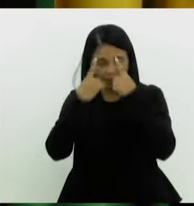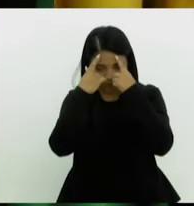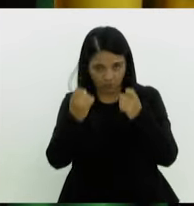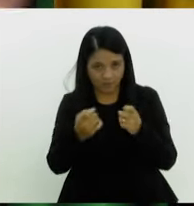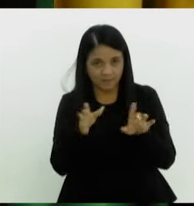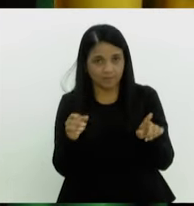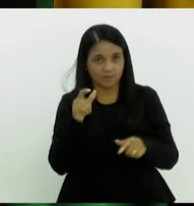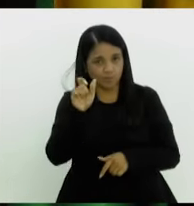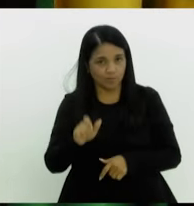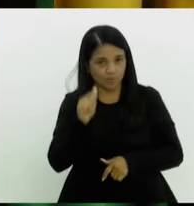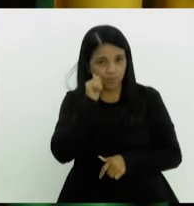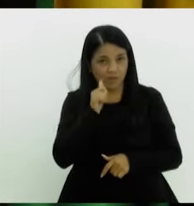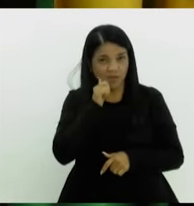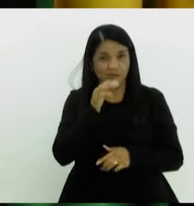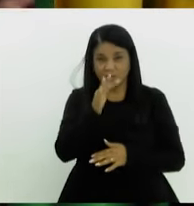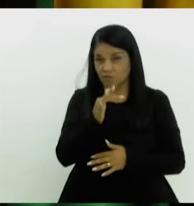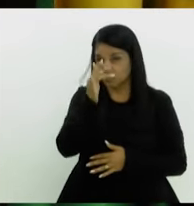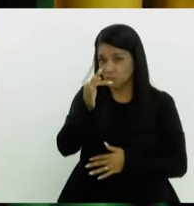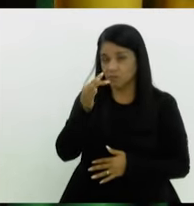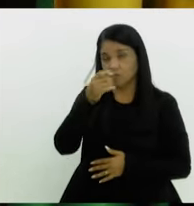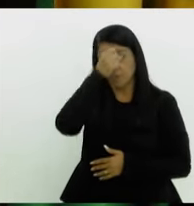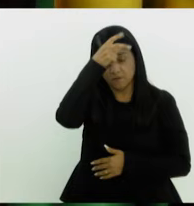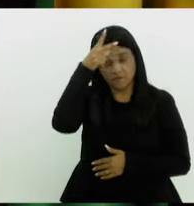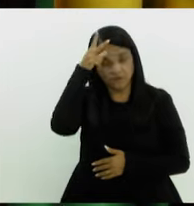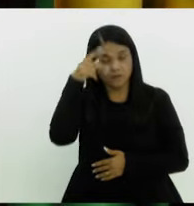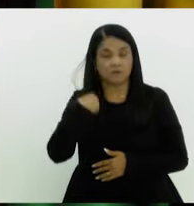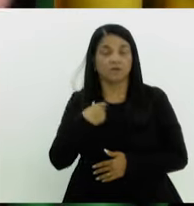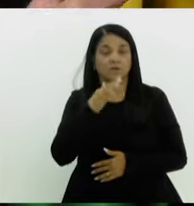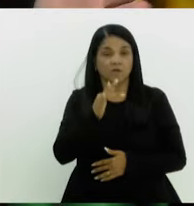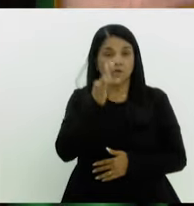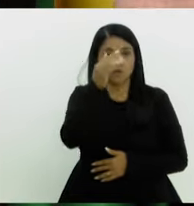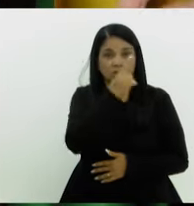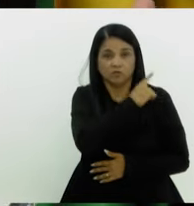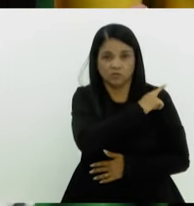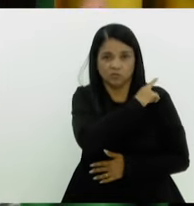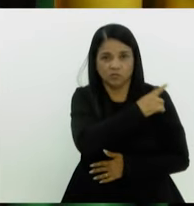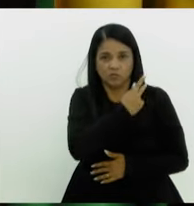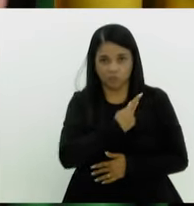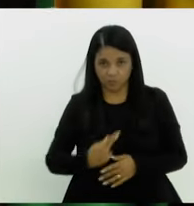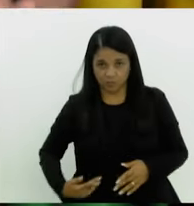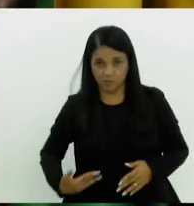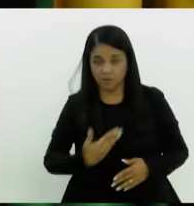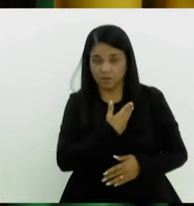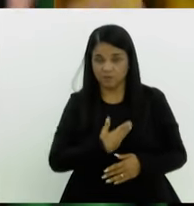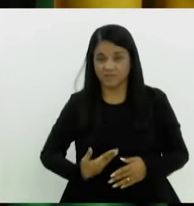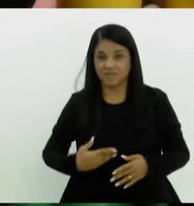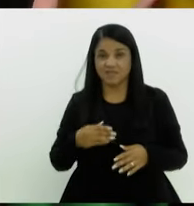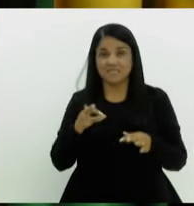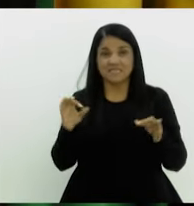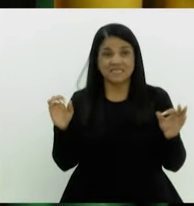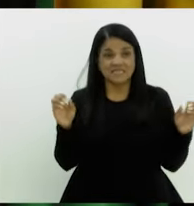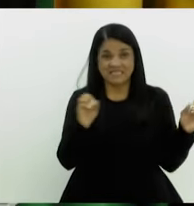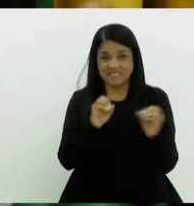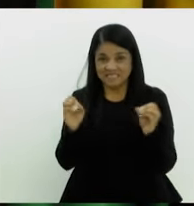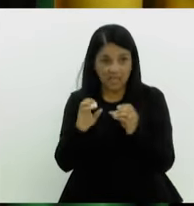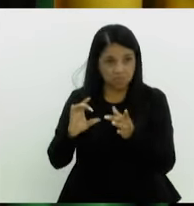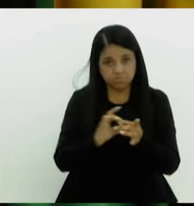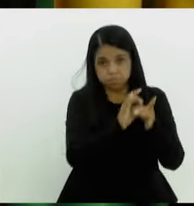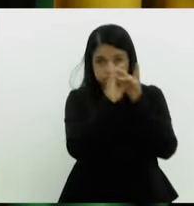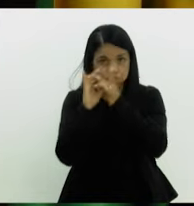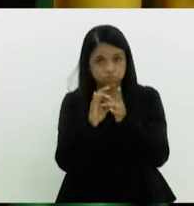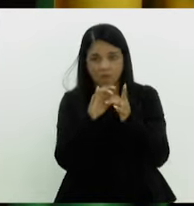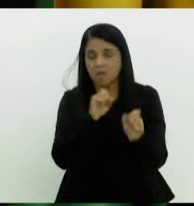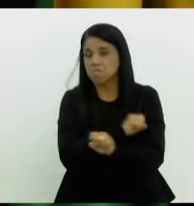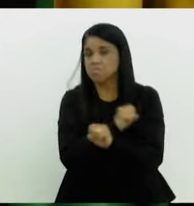futuras prefeitas futuras gestoras públicas que sem uma rede potente sem uma rede tão preciosa quanto essa eu não